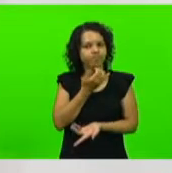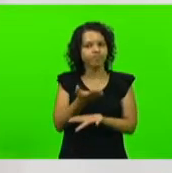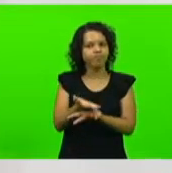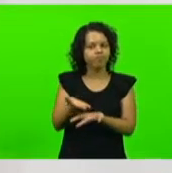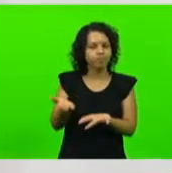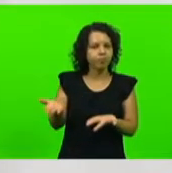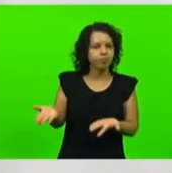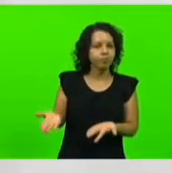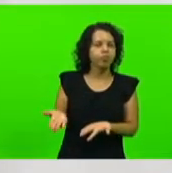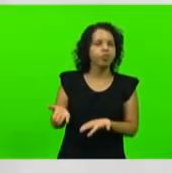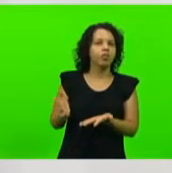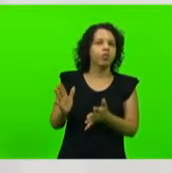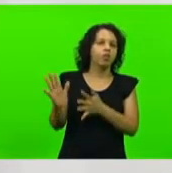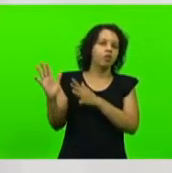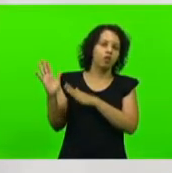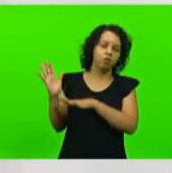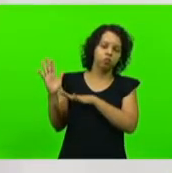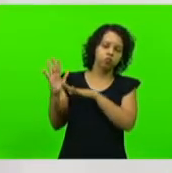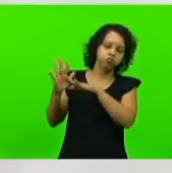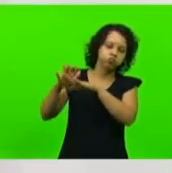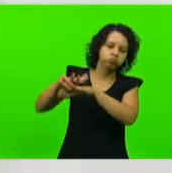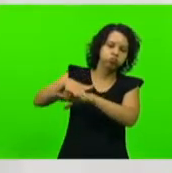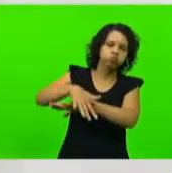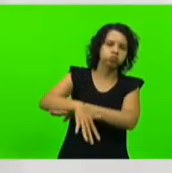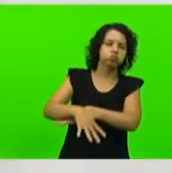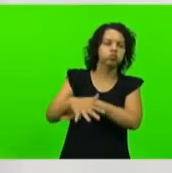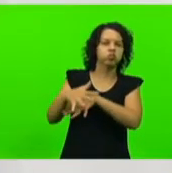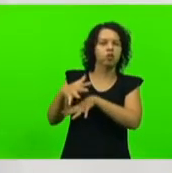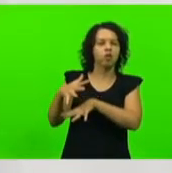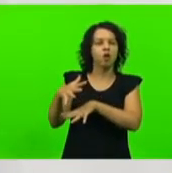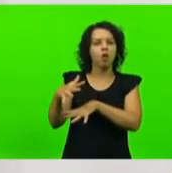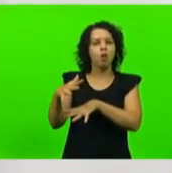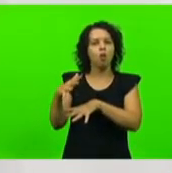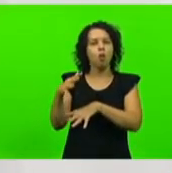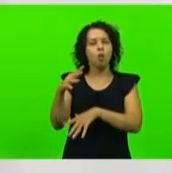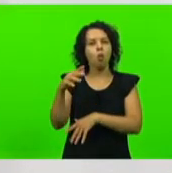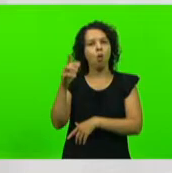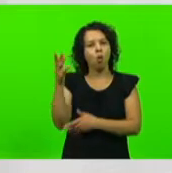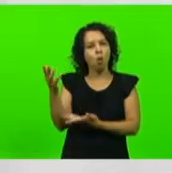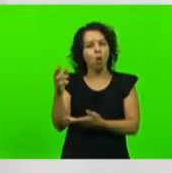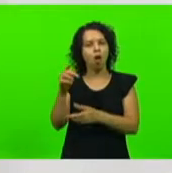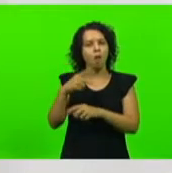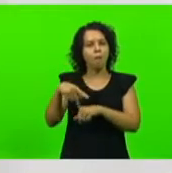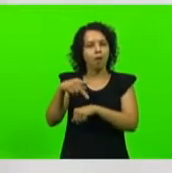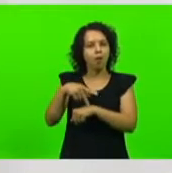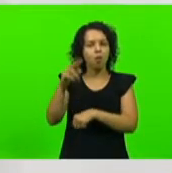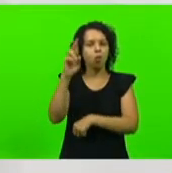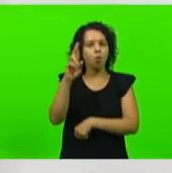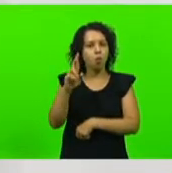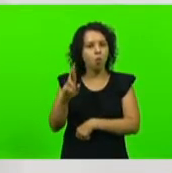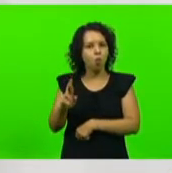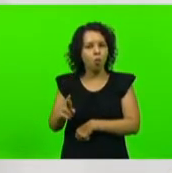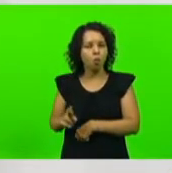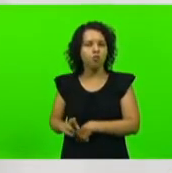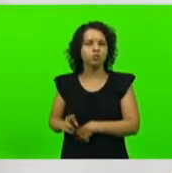essa invasão russa. Não é admissível que, num ano